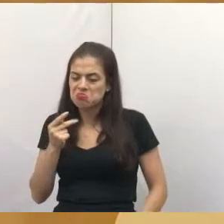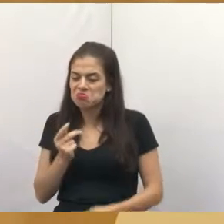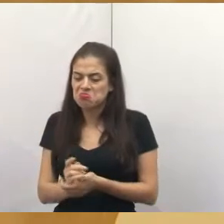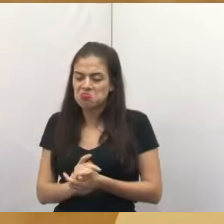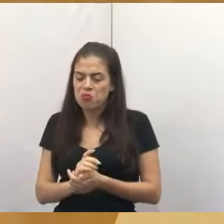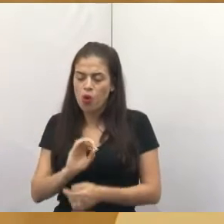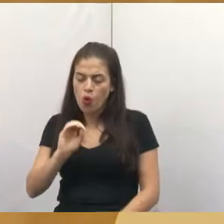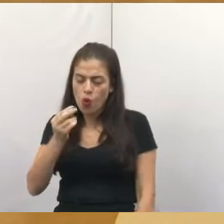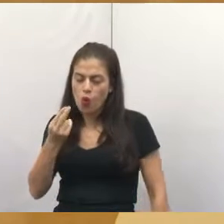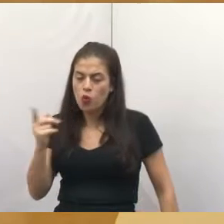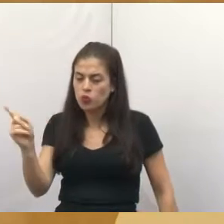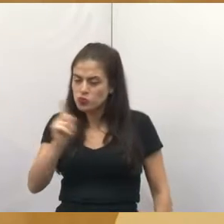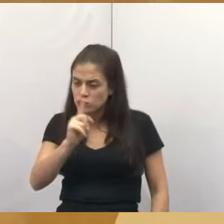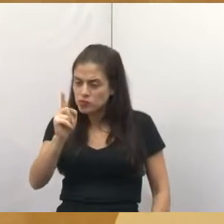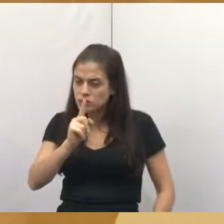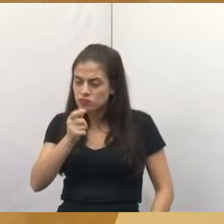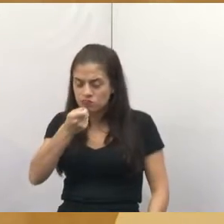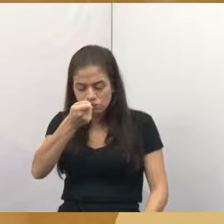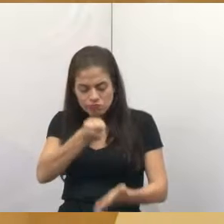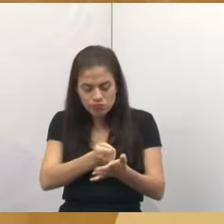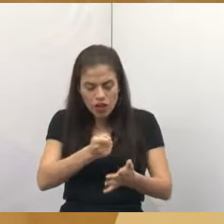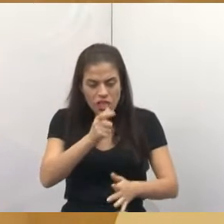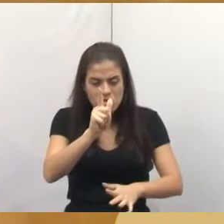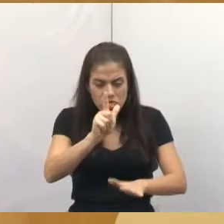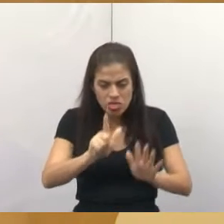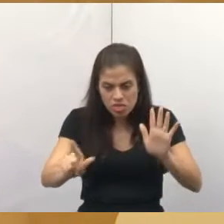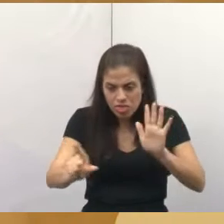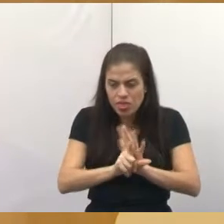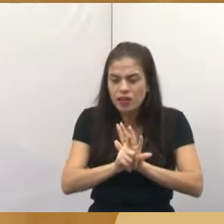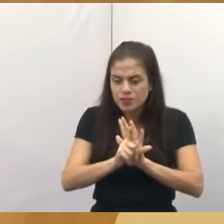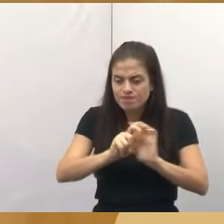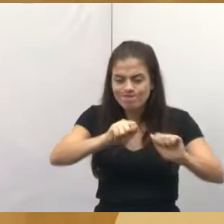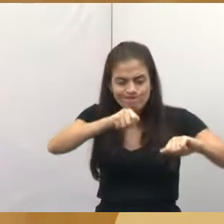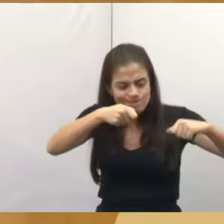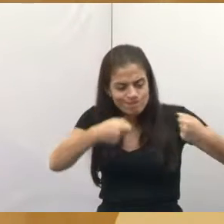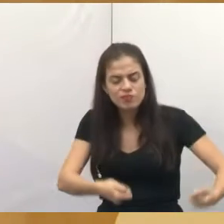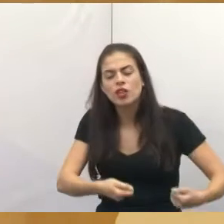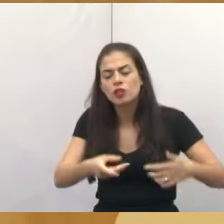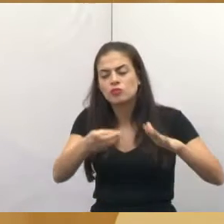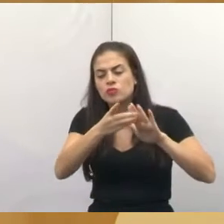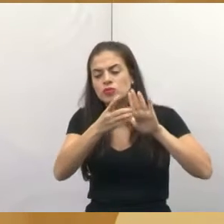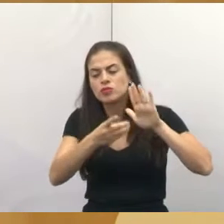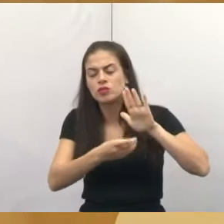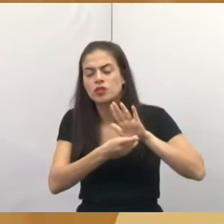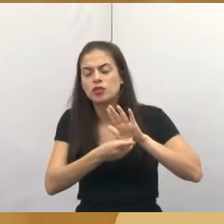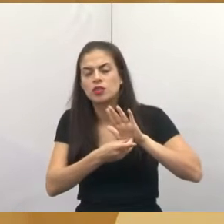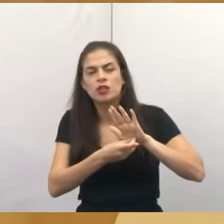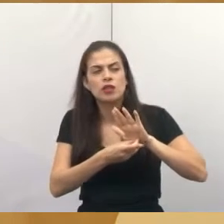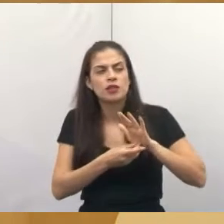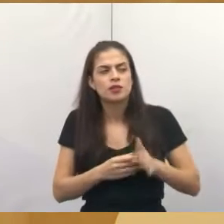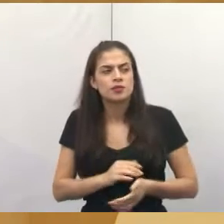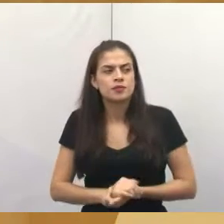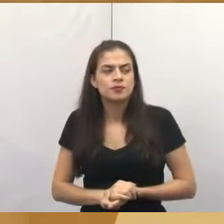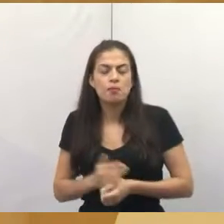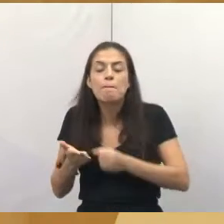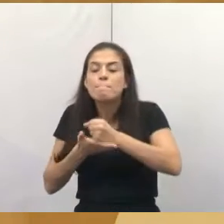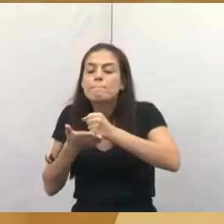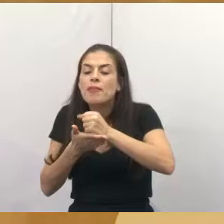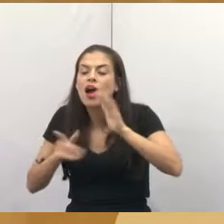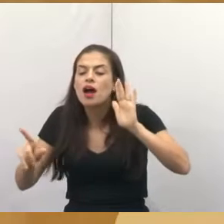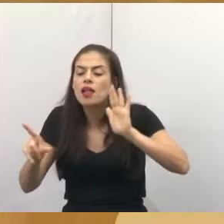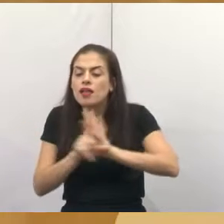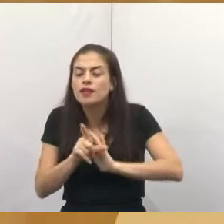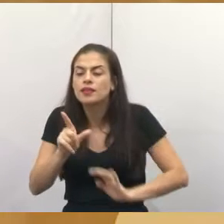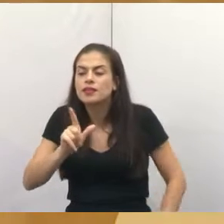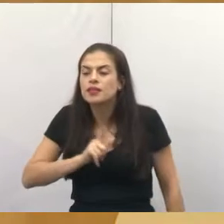A Constituição Federal, ela dá para o vereador esse direito baseado na lei. Inclusive, tem um vereador